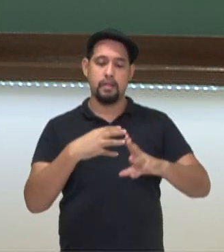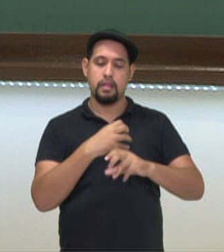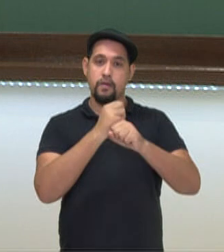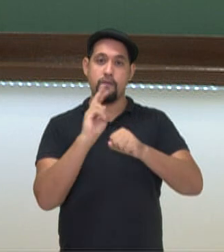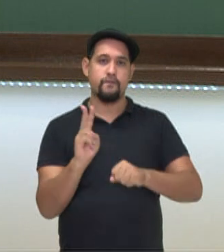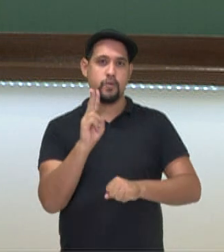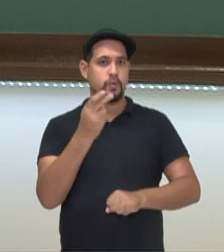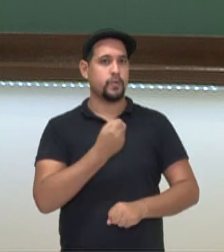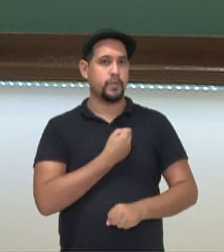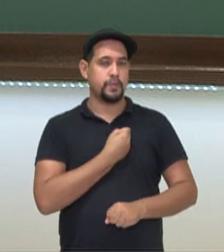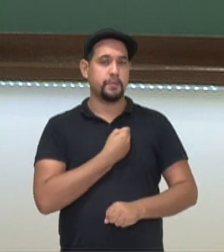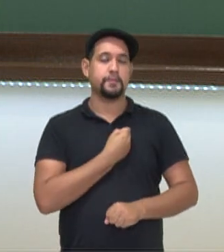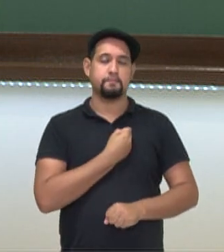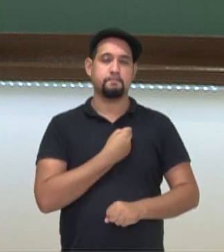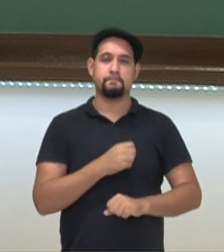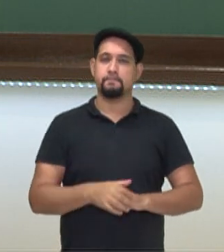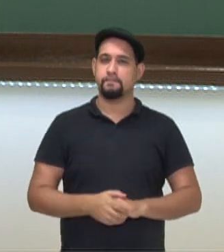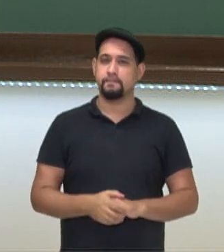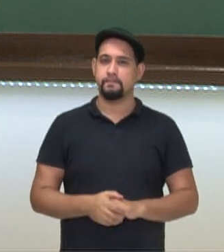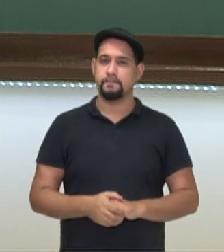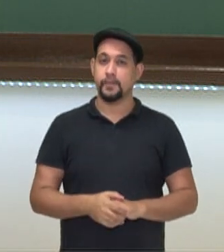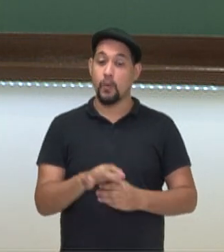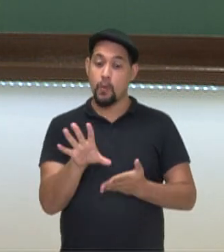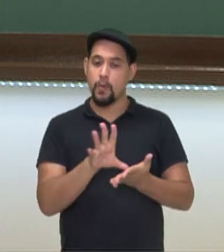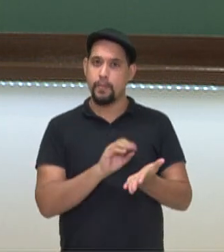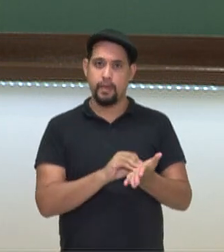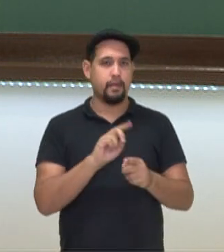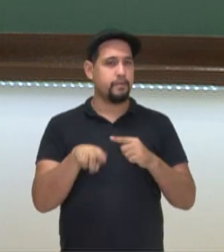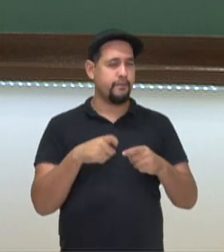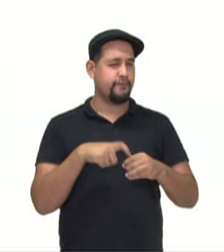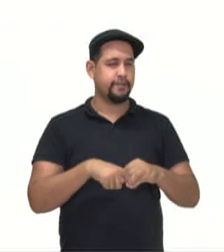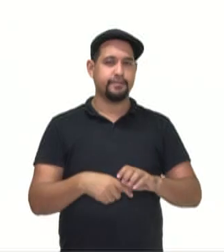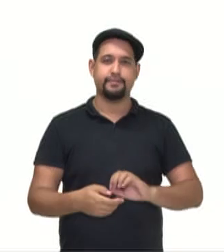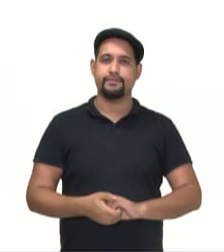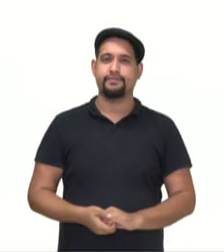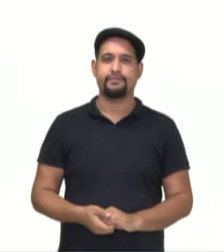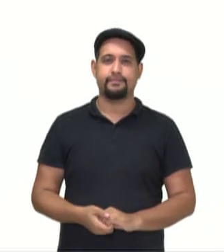valor numérico de uma expressão algébrica. Copie aí e eu já volto.